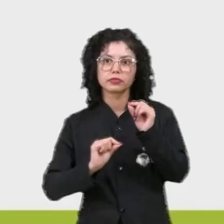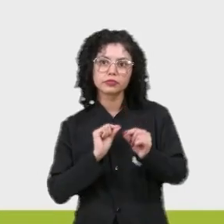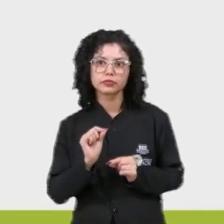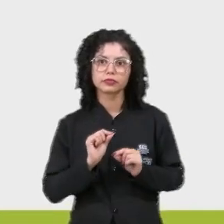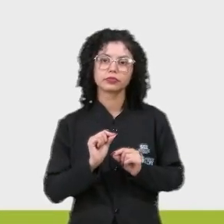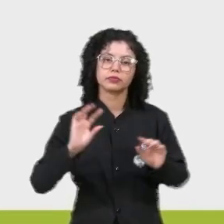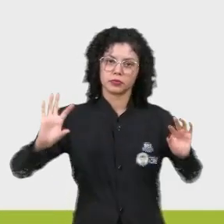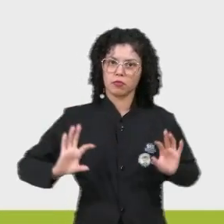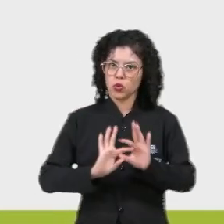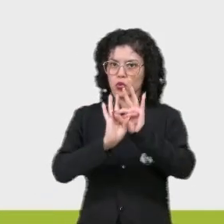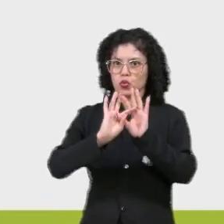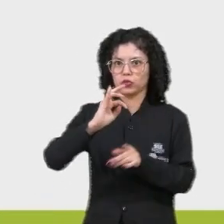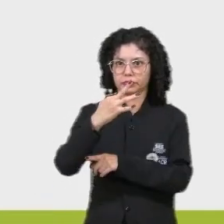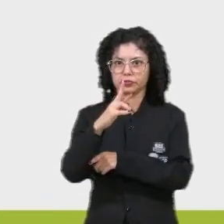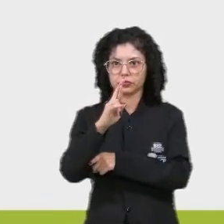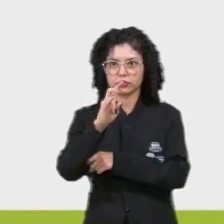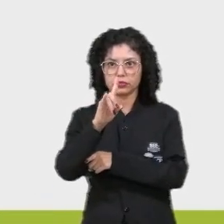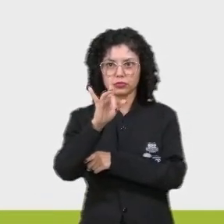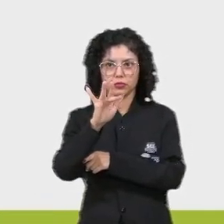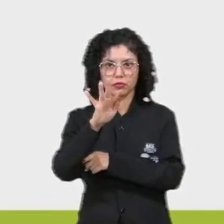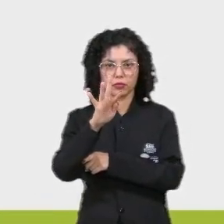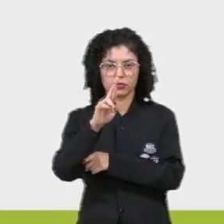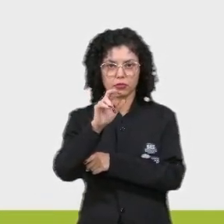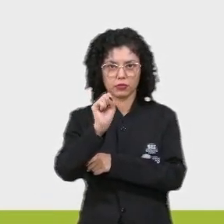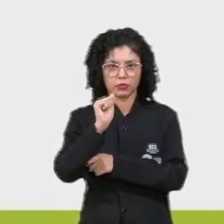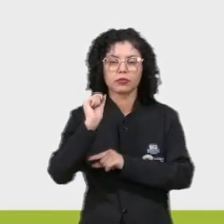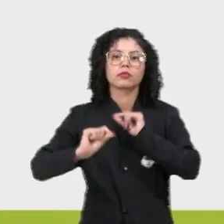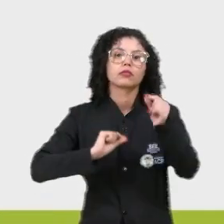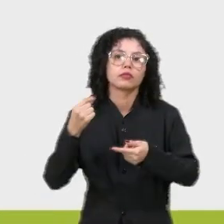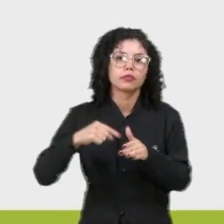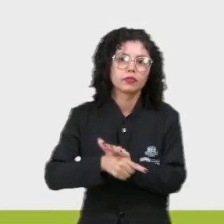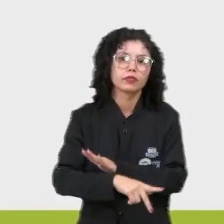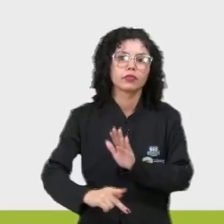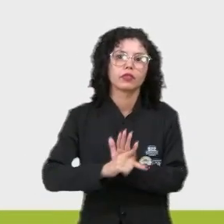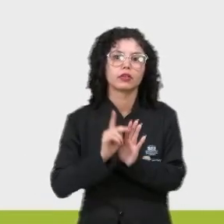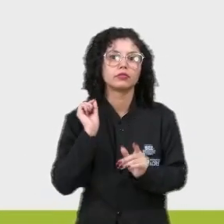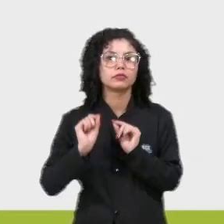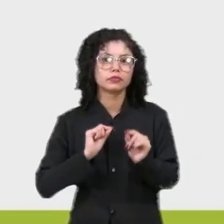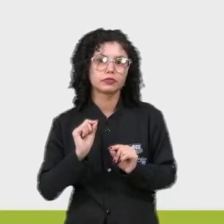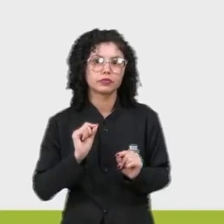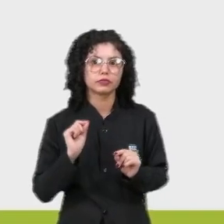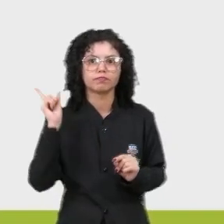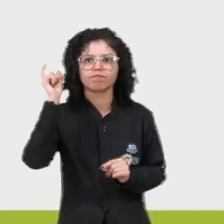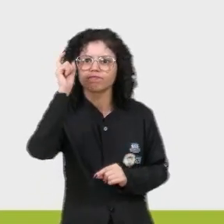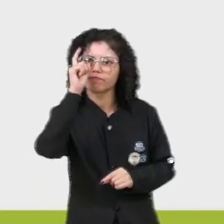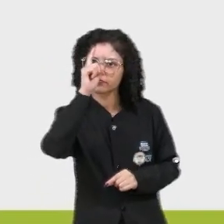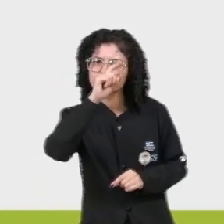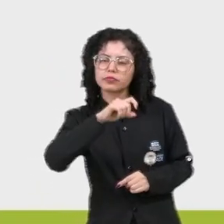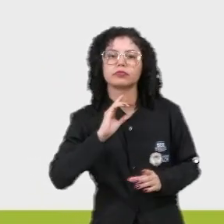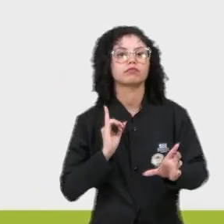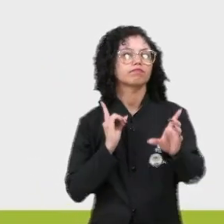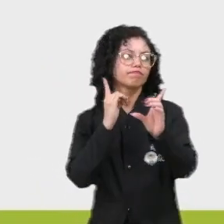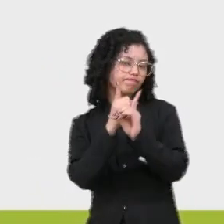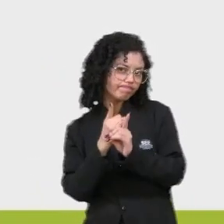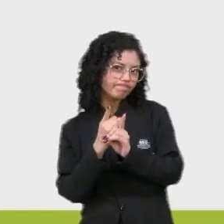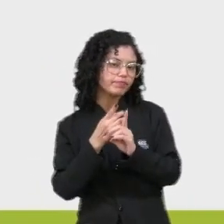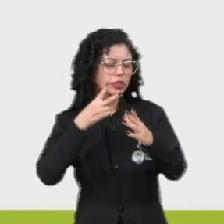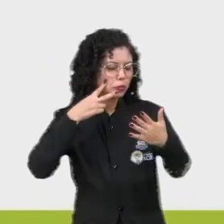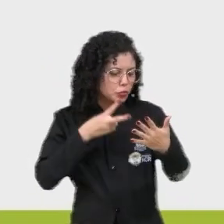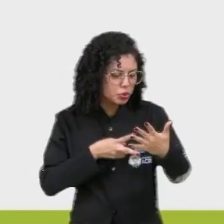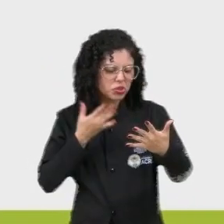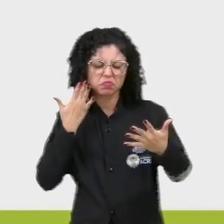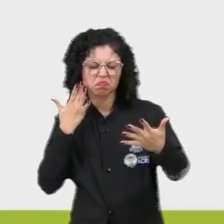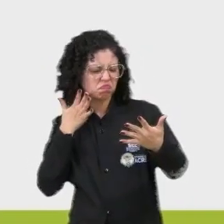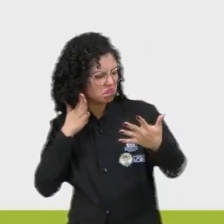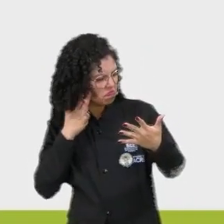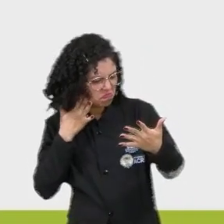a intertextualidade implícita, professor, que está dentro aí? É difícil de ser